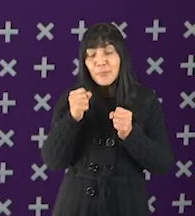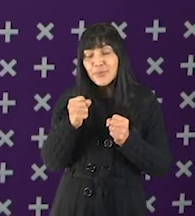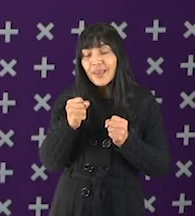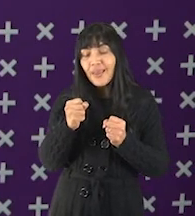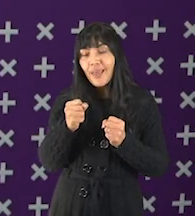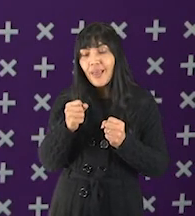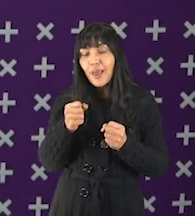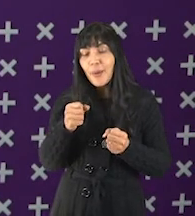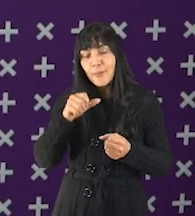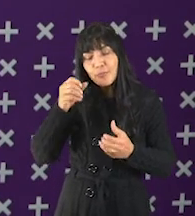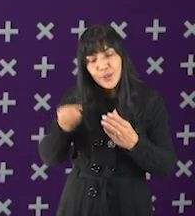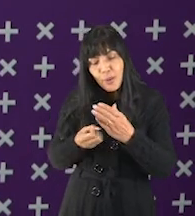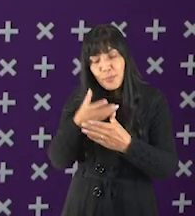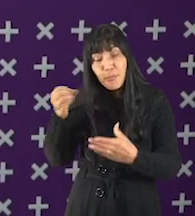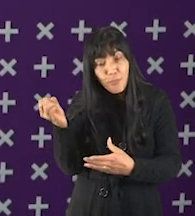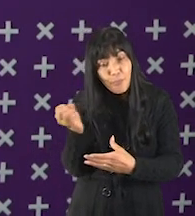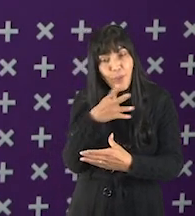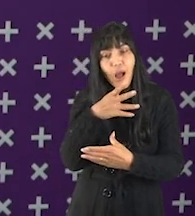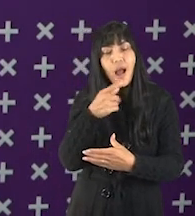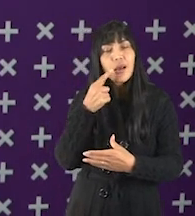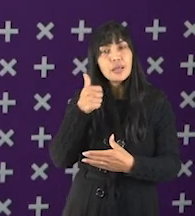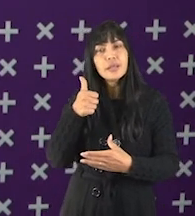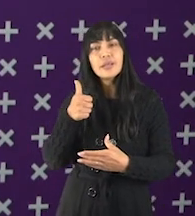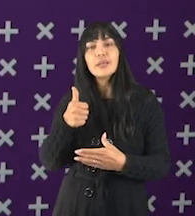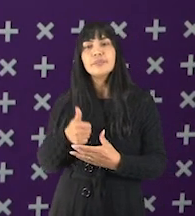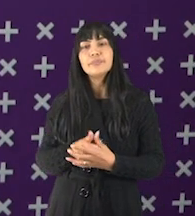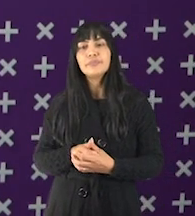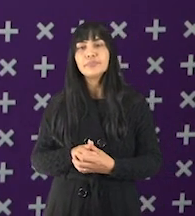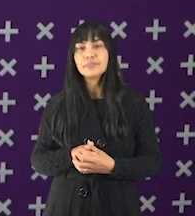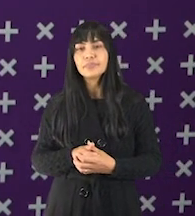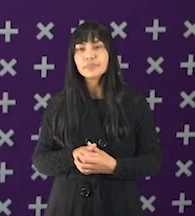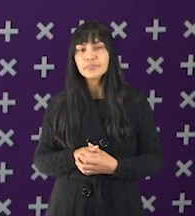mais e se dar o luxo de errar mais.